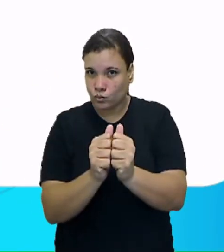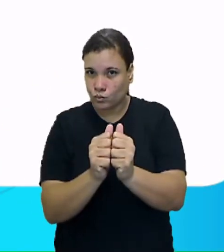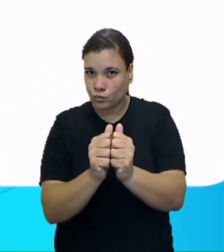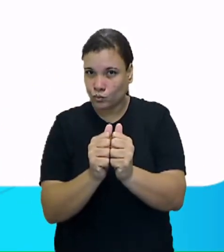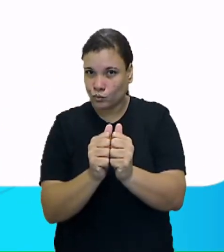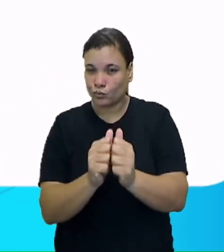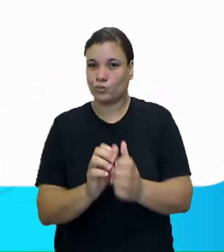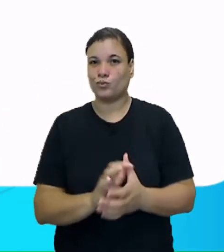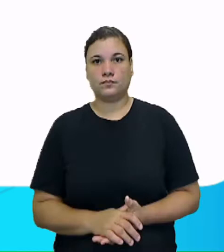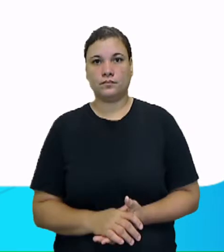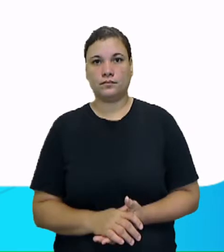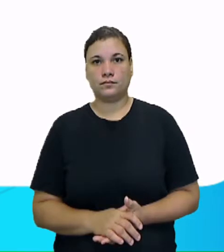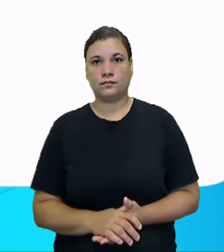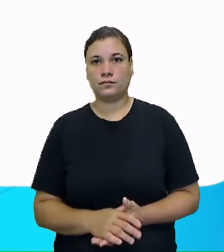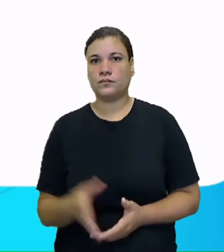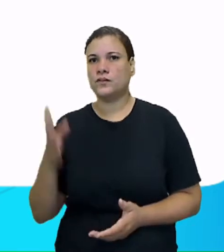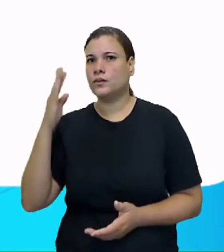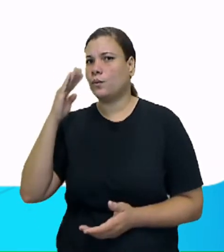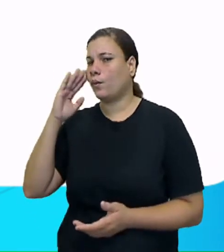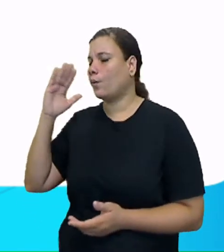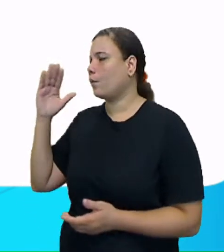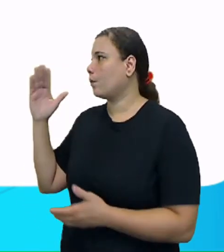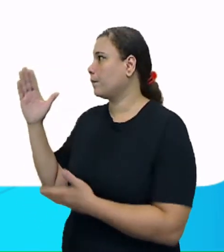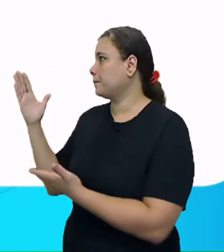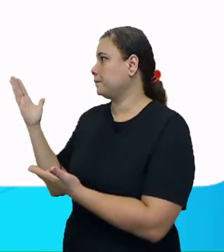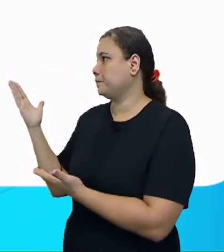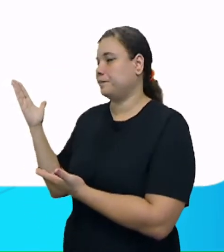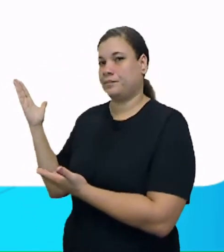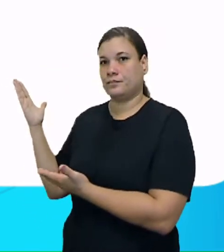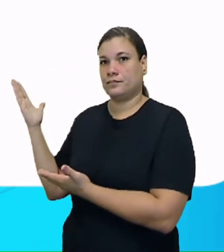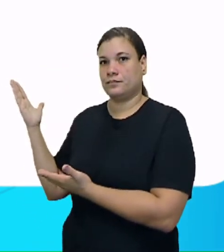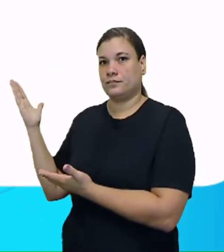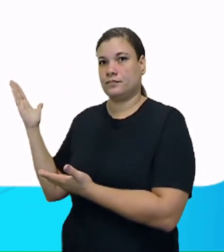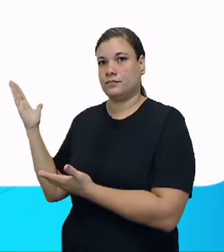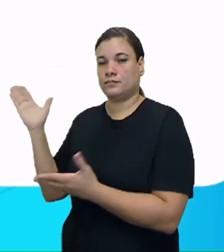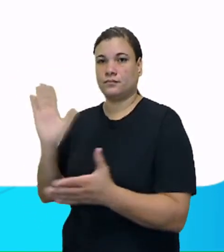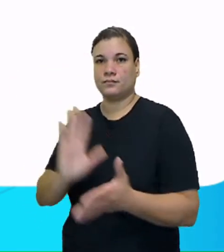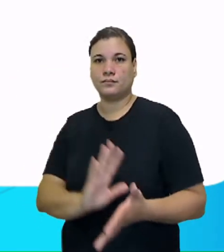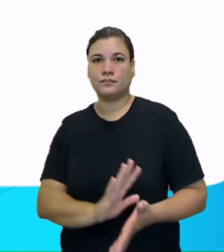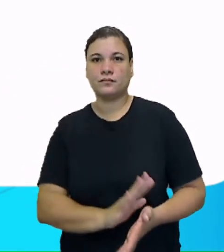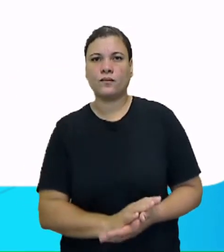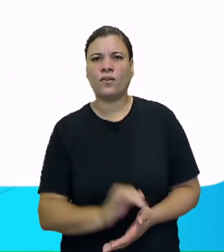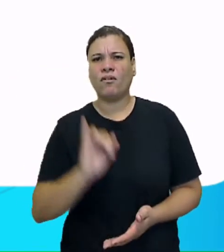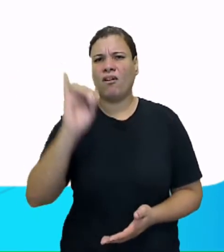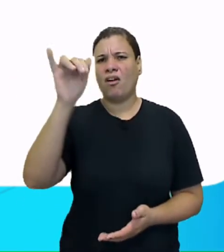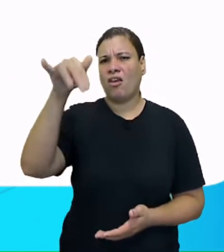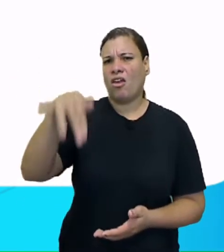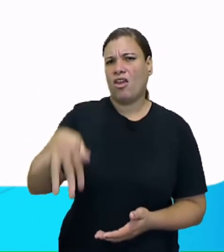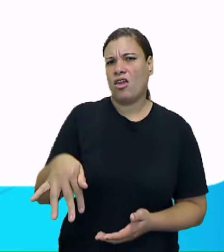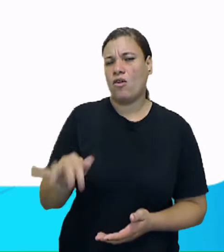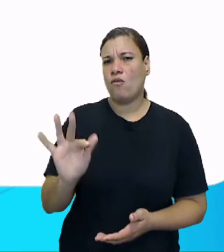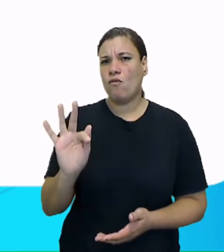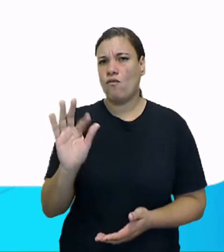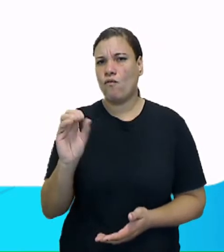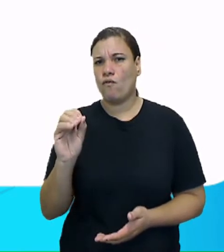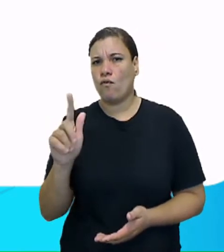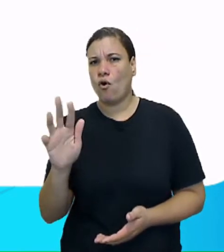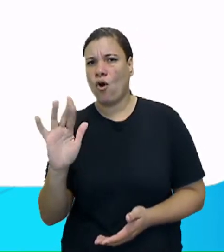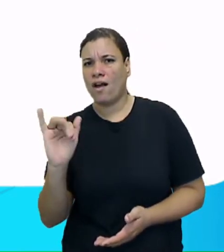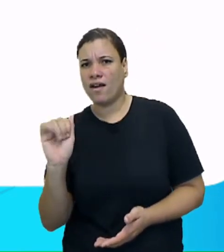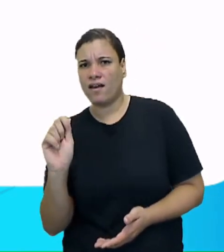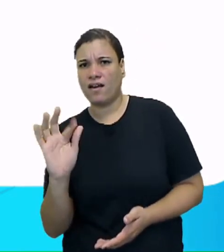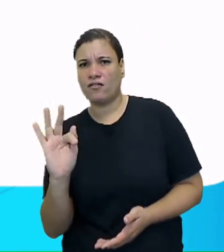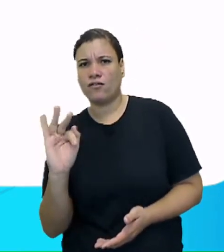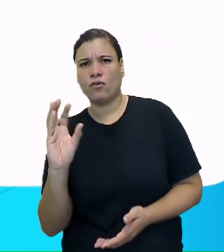em conjunto. Observem esta imagem. O que os infográficos fazem na nossa